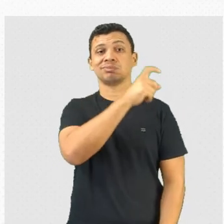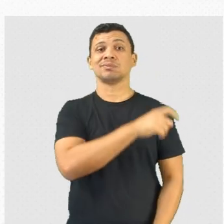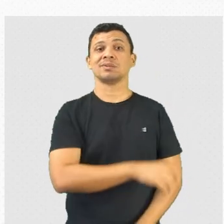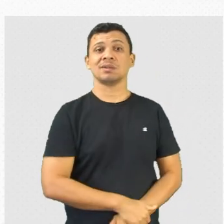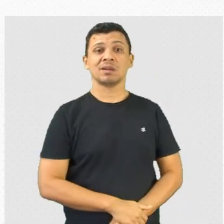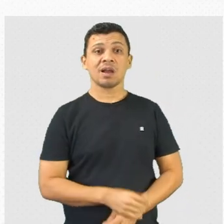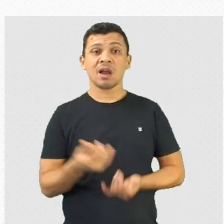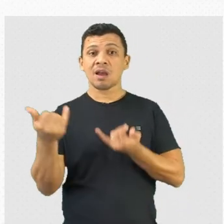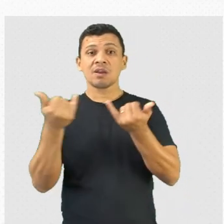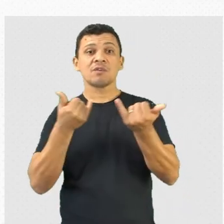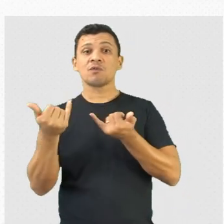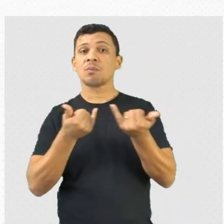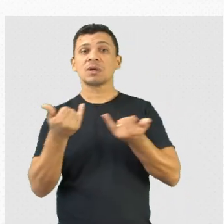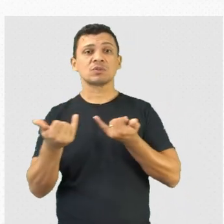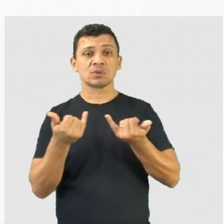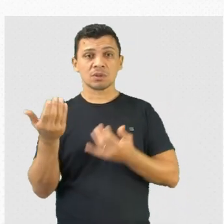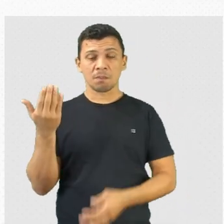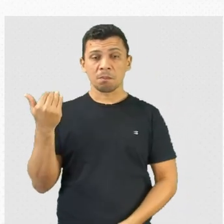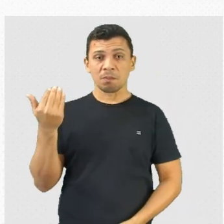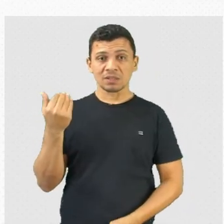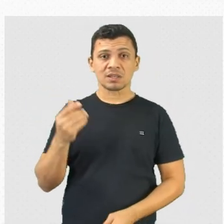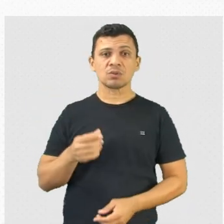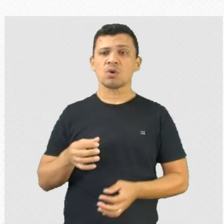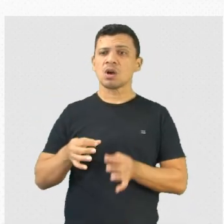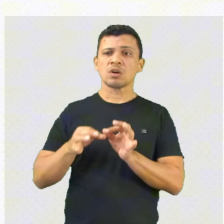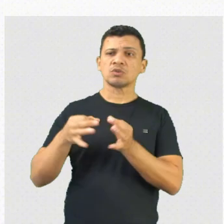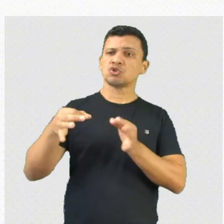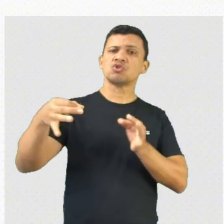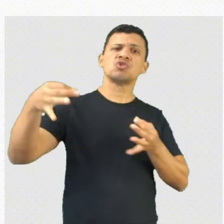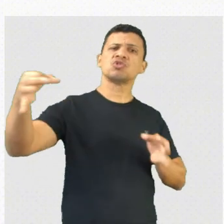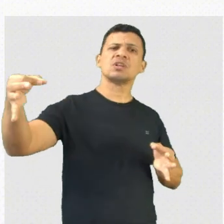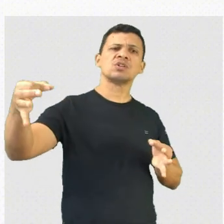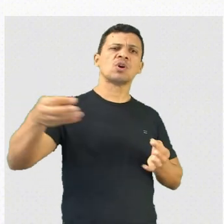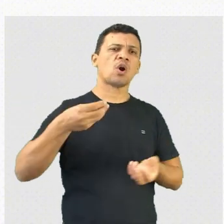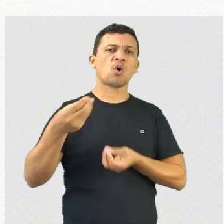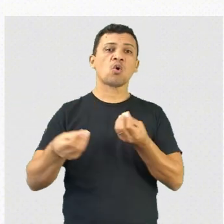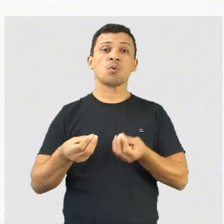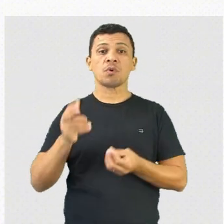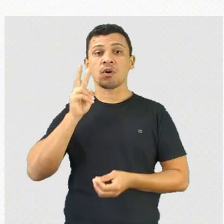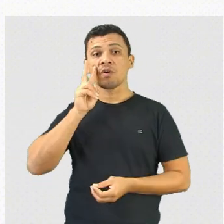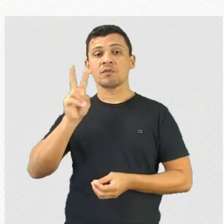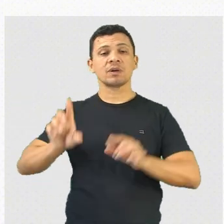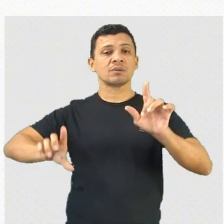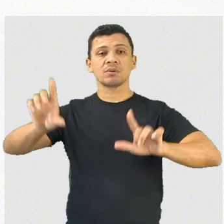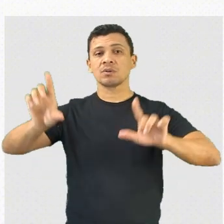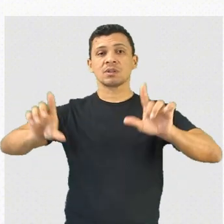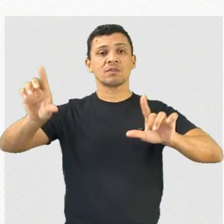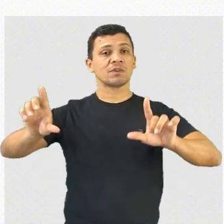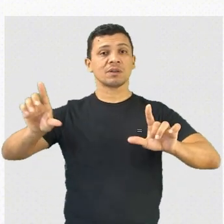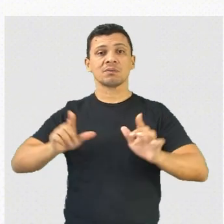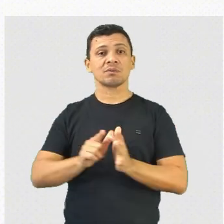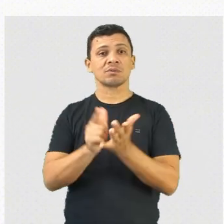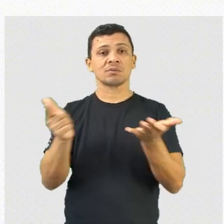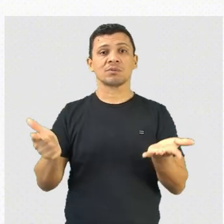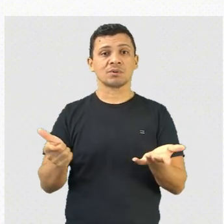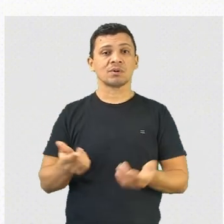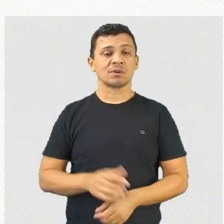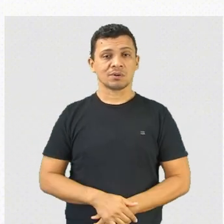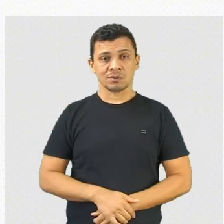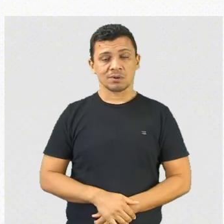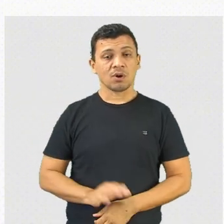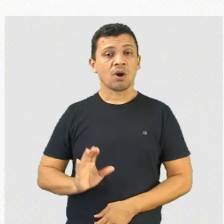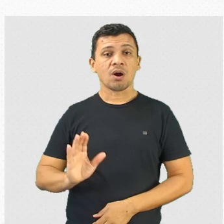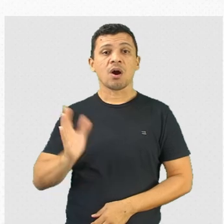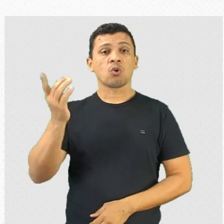só tinha informações de locais distantes, locais remotos, em noticiários que ocorriam uma vez ao dia, né? E